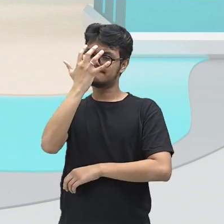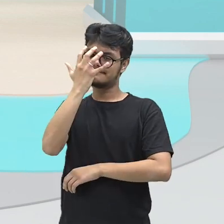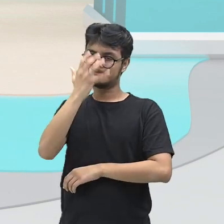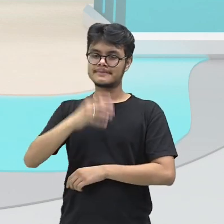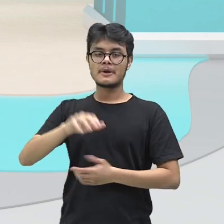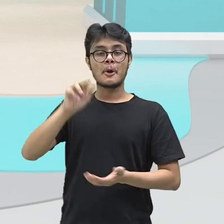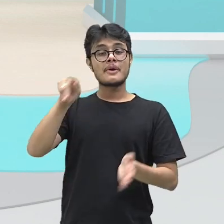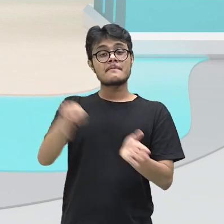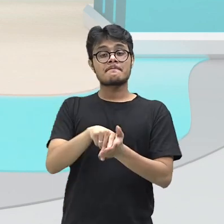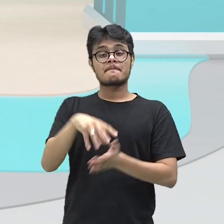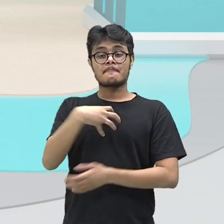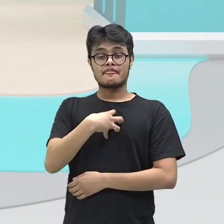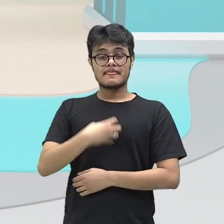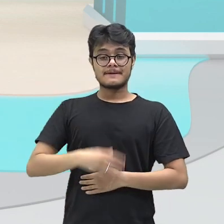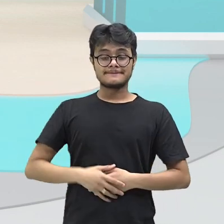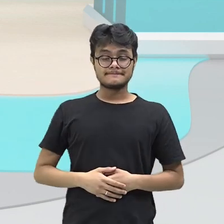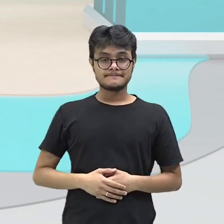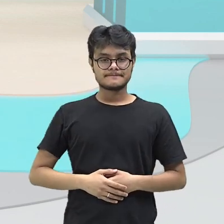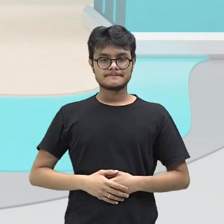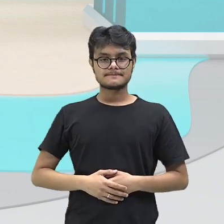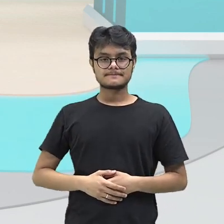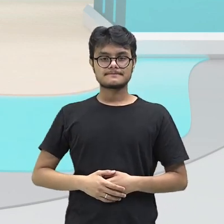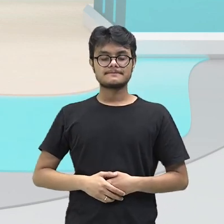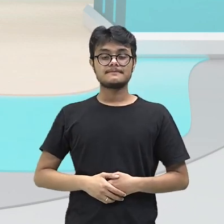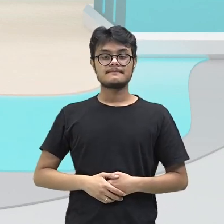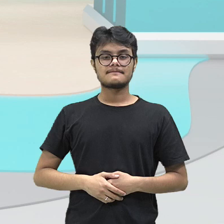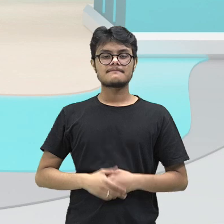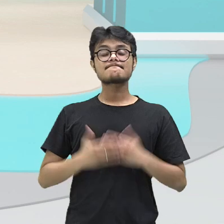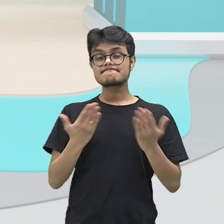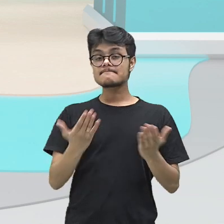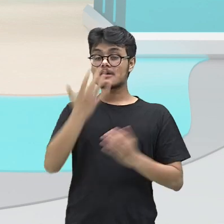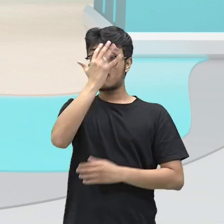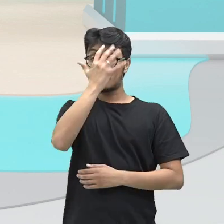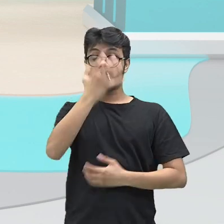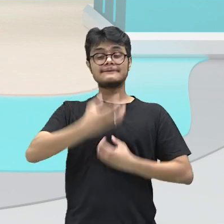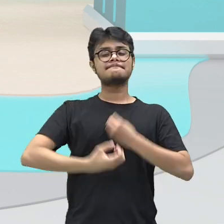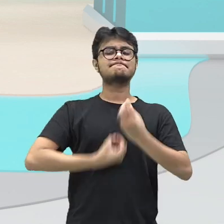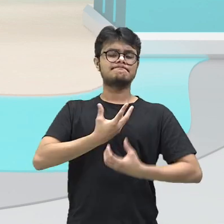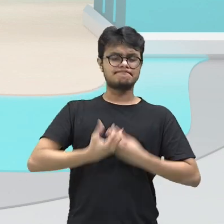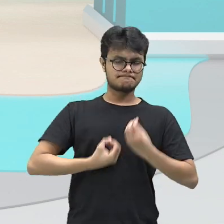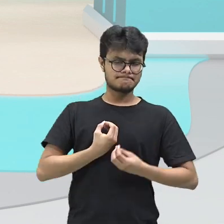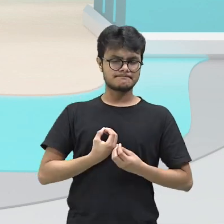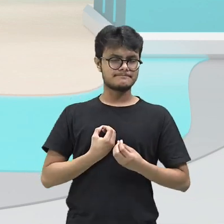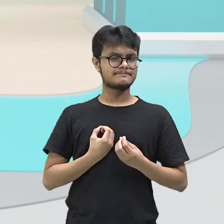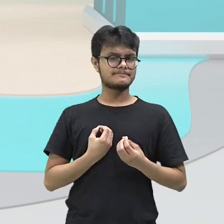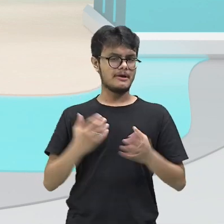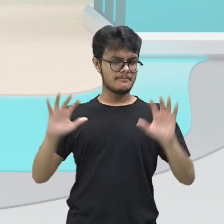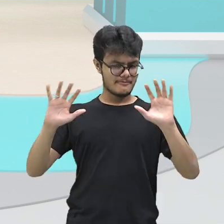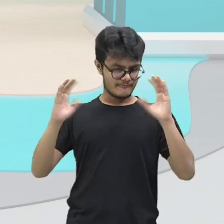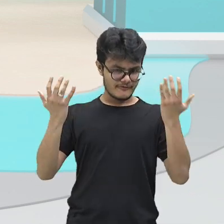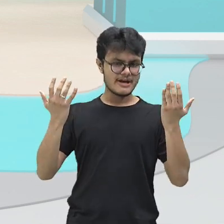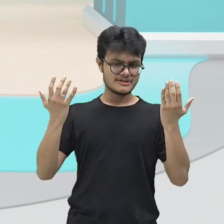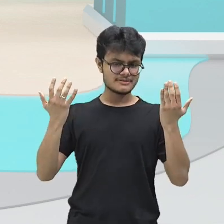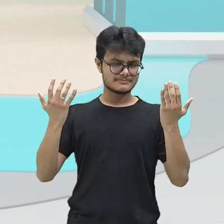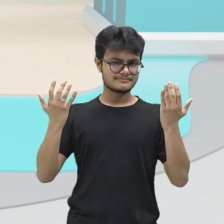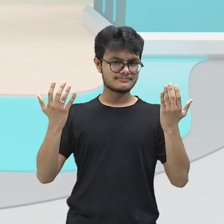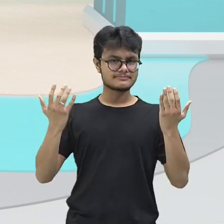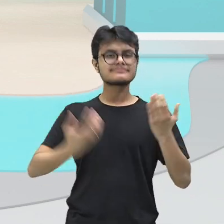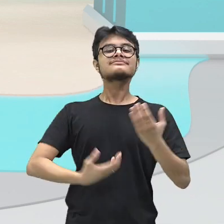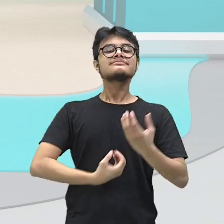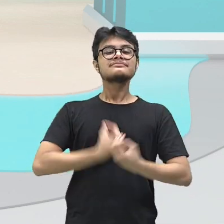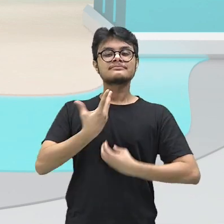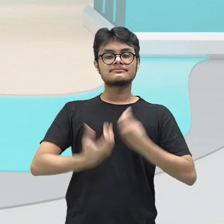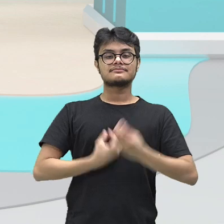da Bahia. E o carnaval, ele é uma manifestação folclórica. A gente viu, né, do Rio de Janeiro, da Bahia.